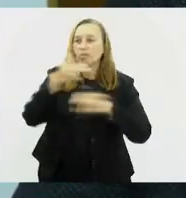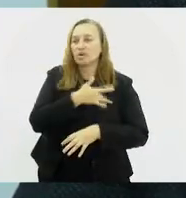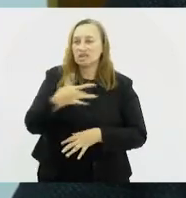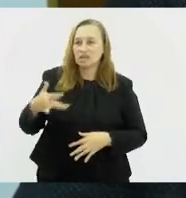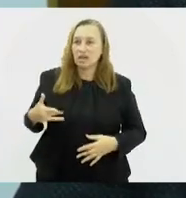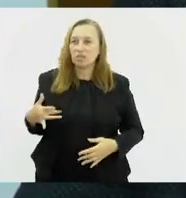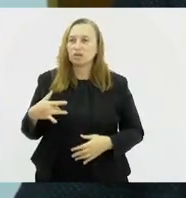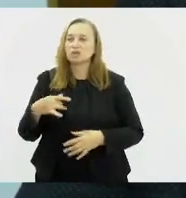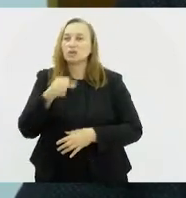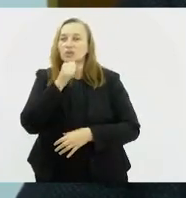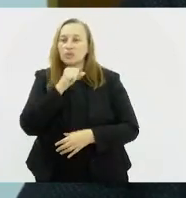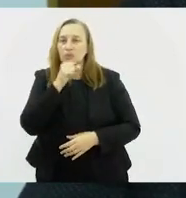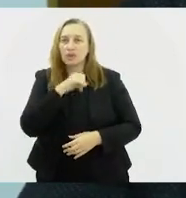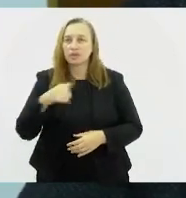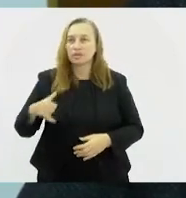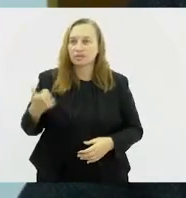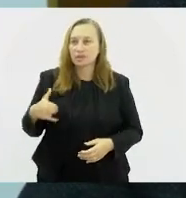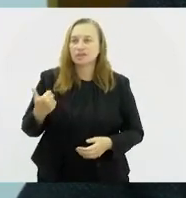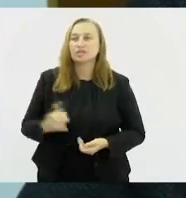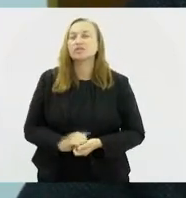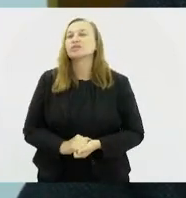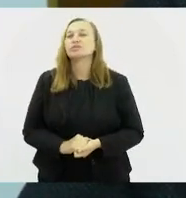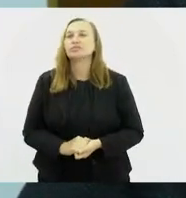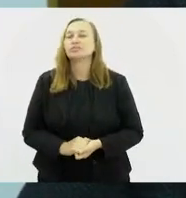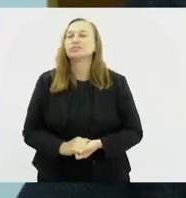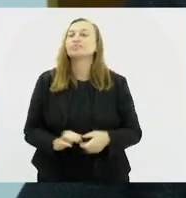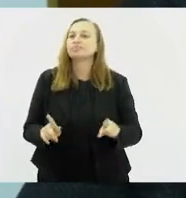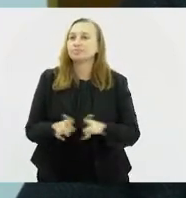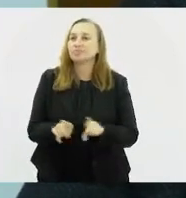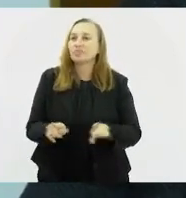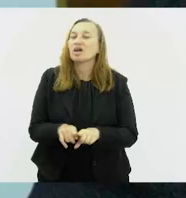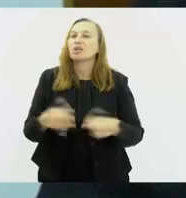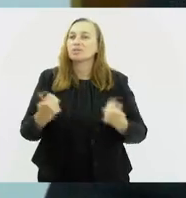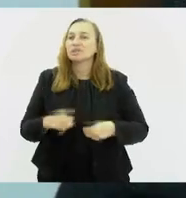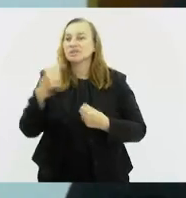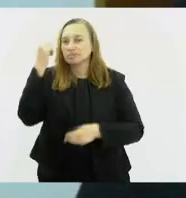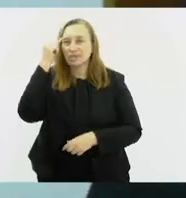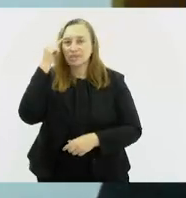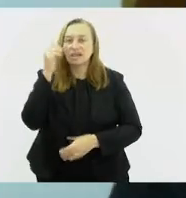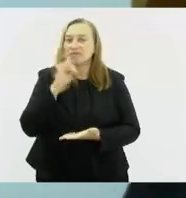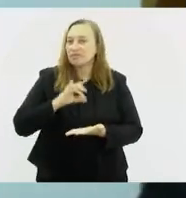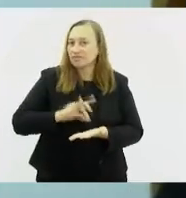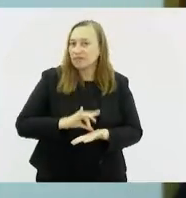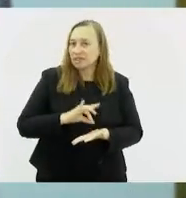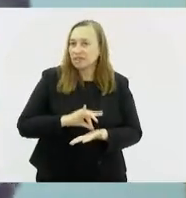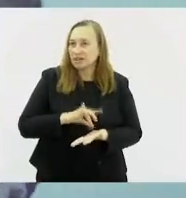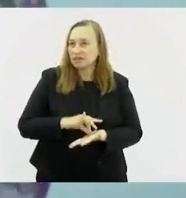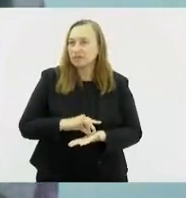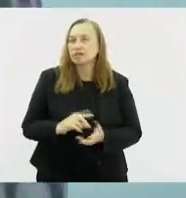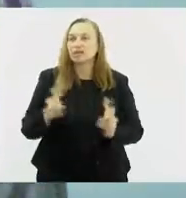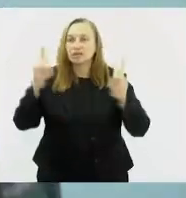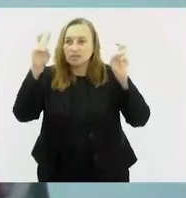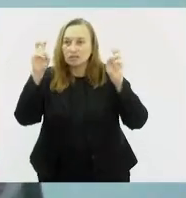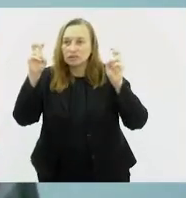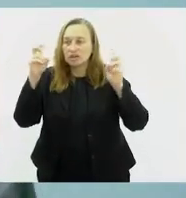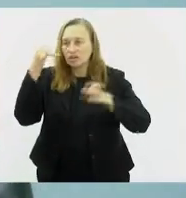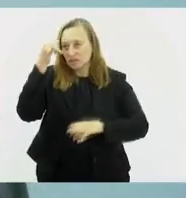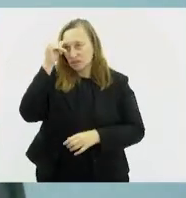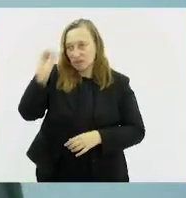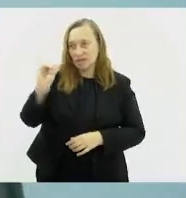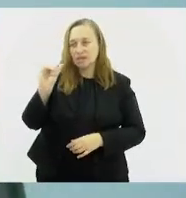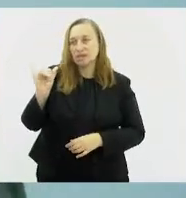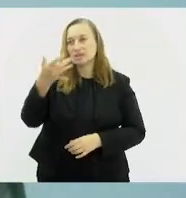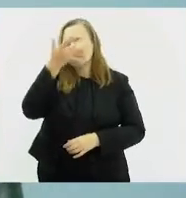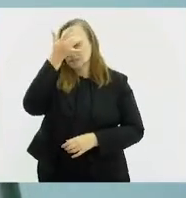nossa melhor idade. Mas, para além disso, é preciso pensar realmente na questão da prevenção da saúde